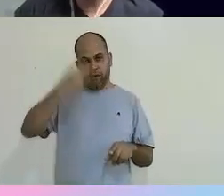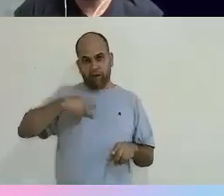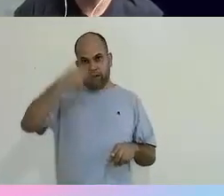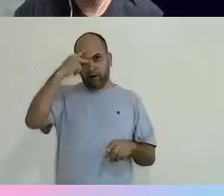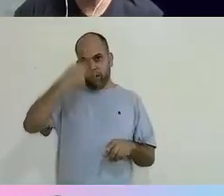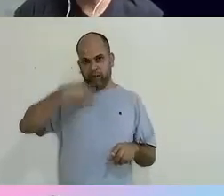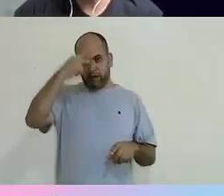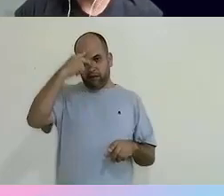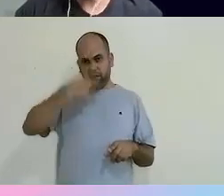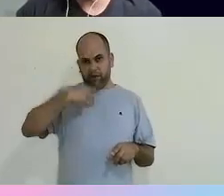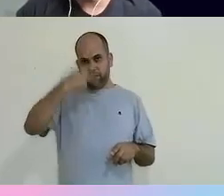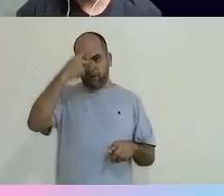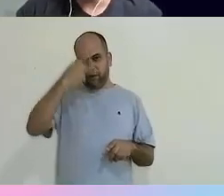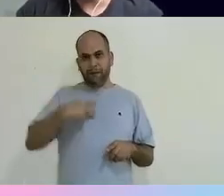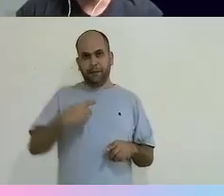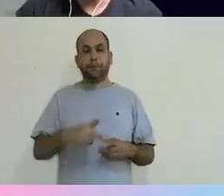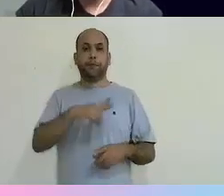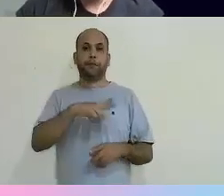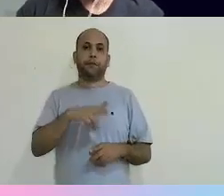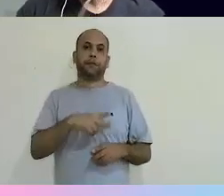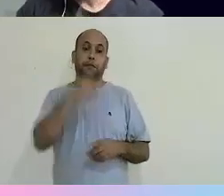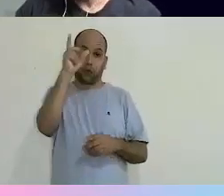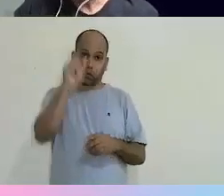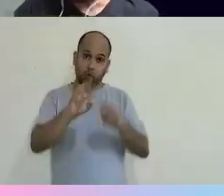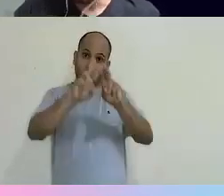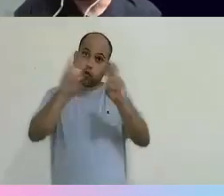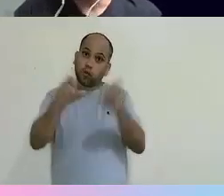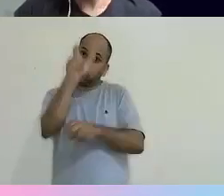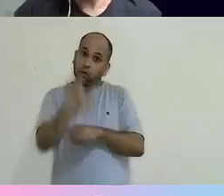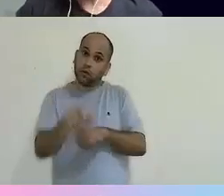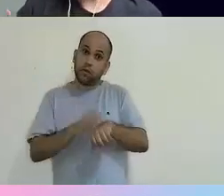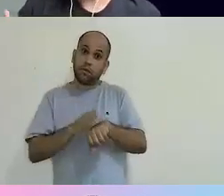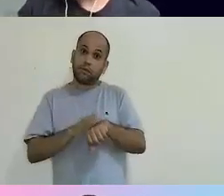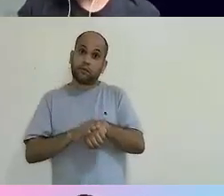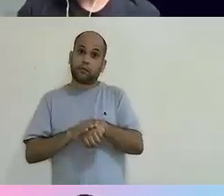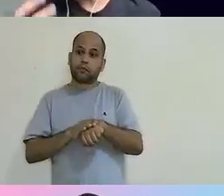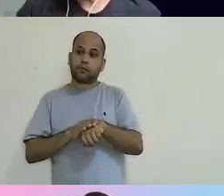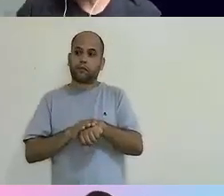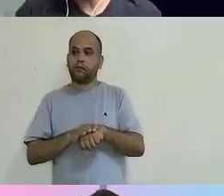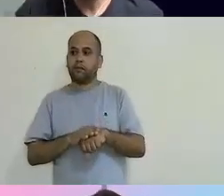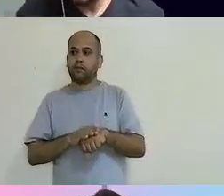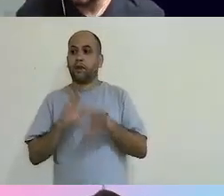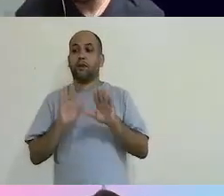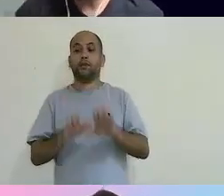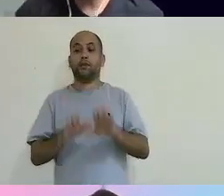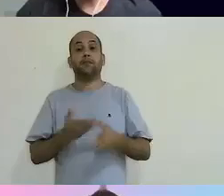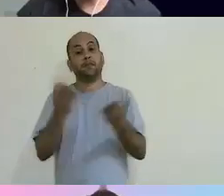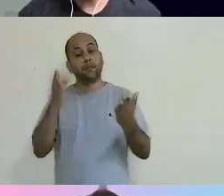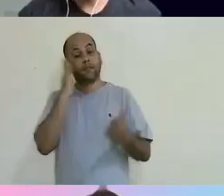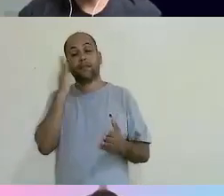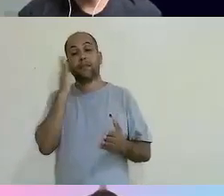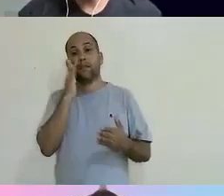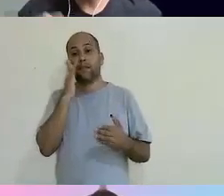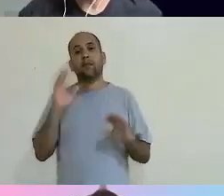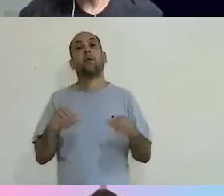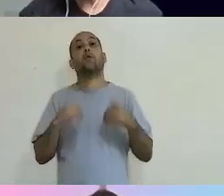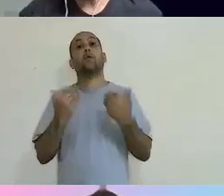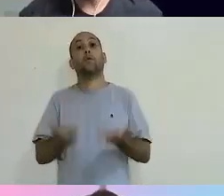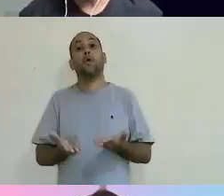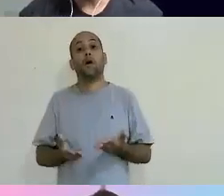o seu próprio conhecimento sobre si mesmo, né? Deve ter ficado meio redundante isso, mas você entender quais são as suas